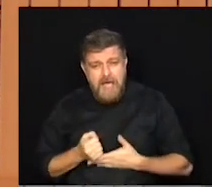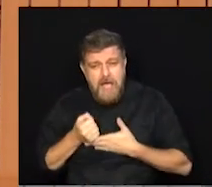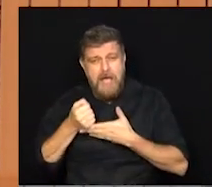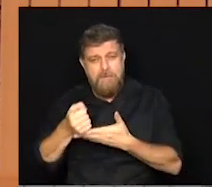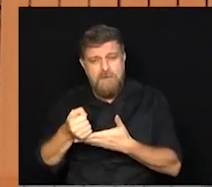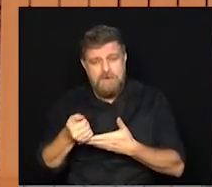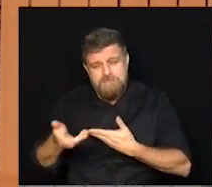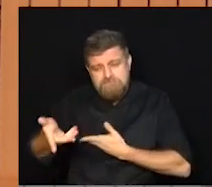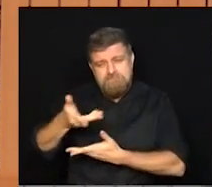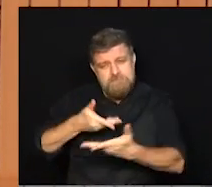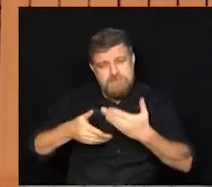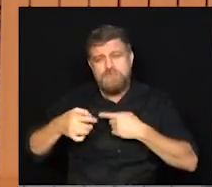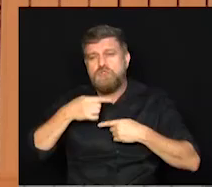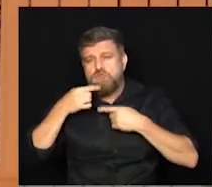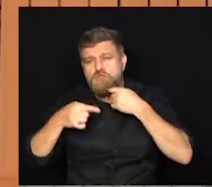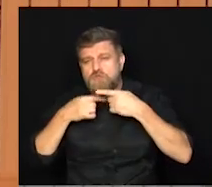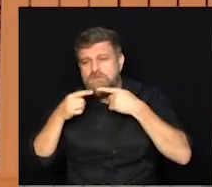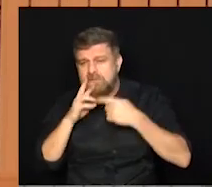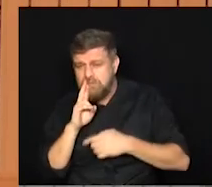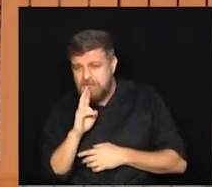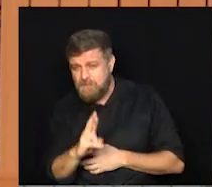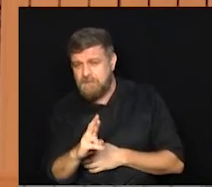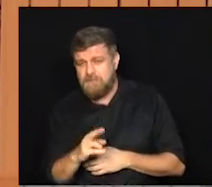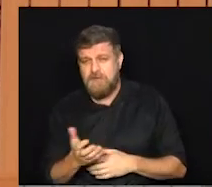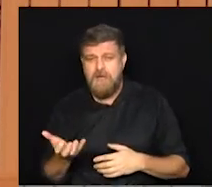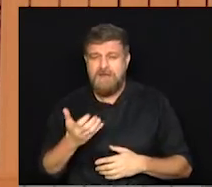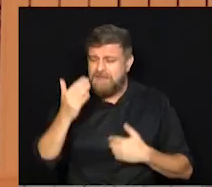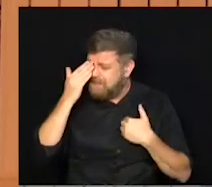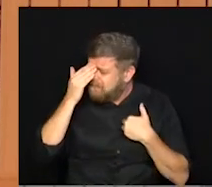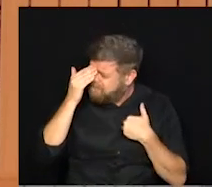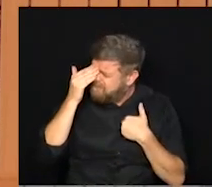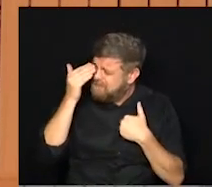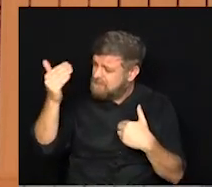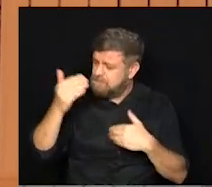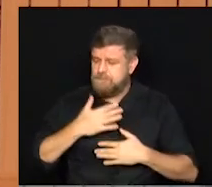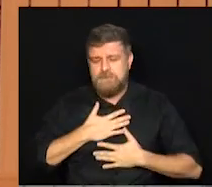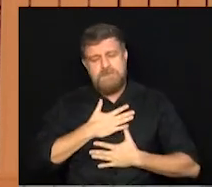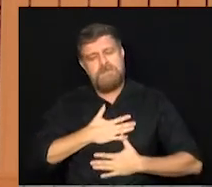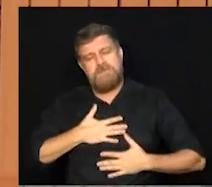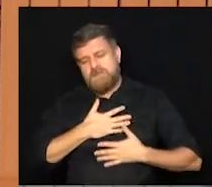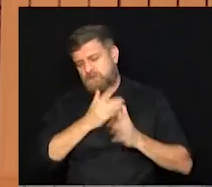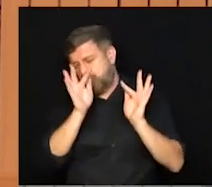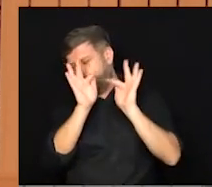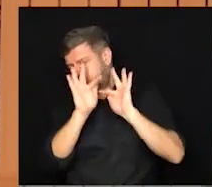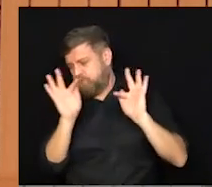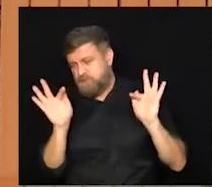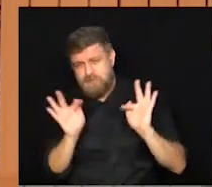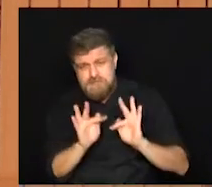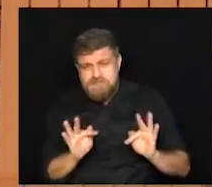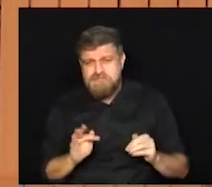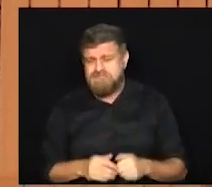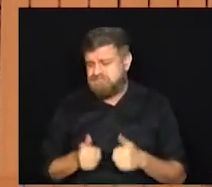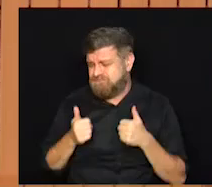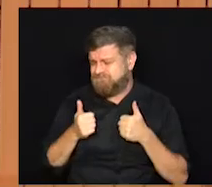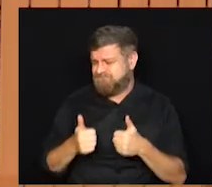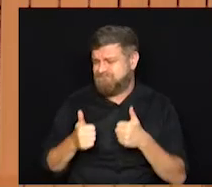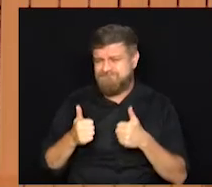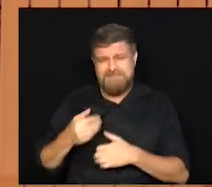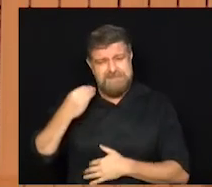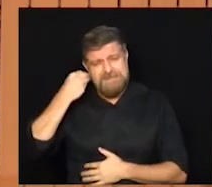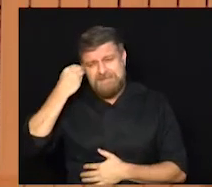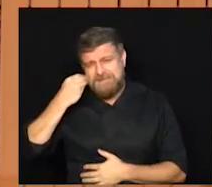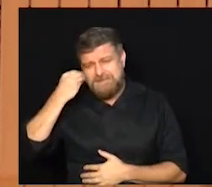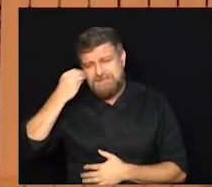né? Tirar dúvidas e agradecer muito. Eu estou muito satisfeito, foi assim uma